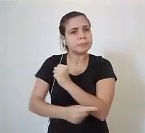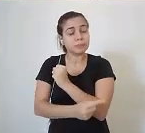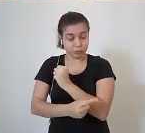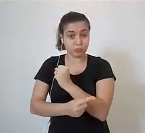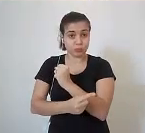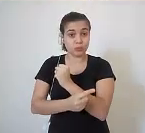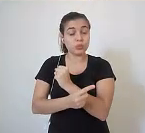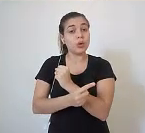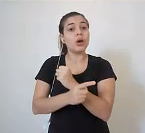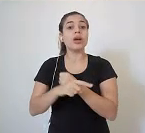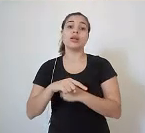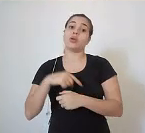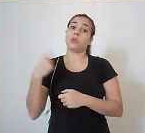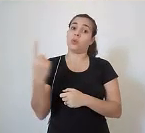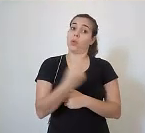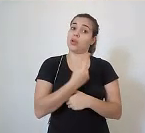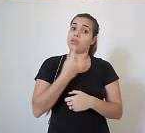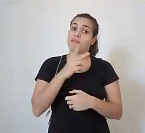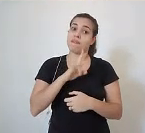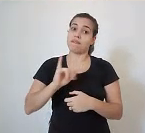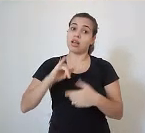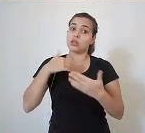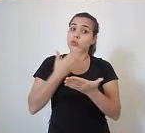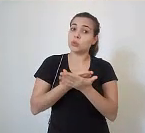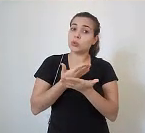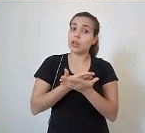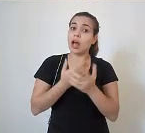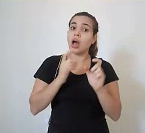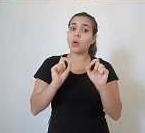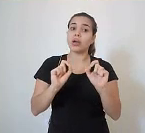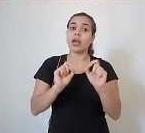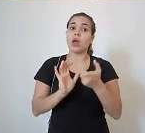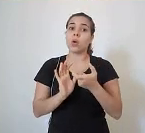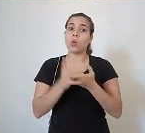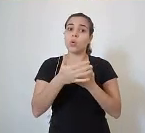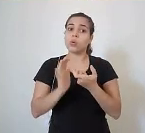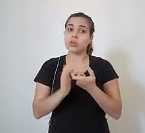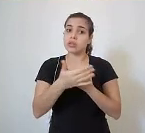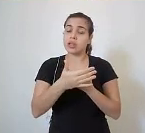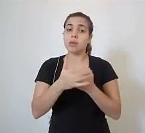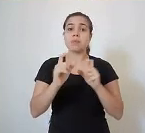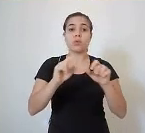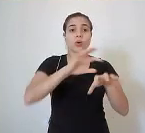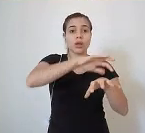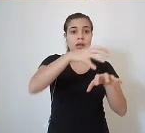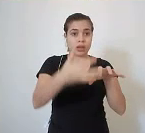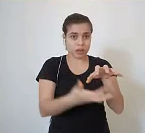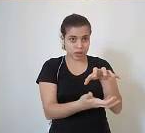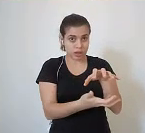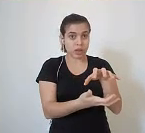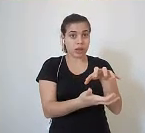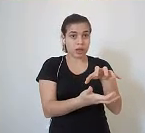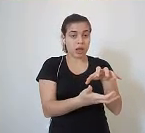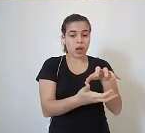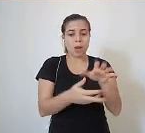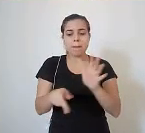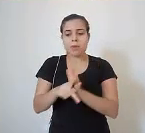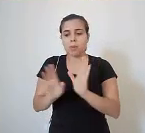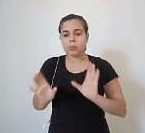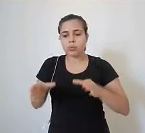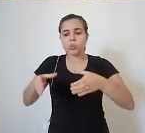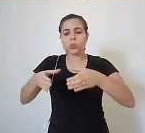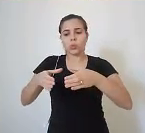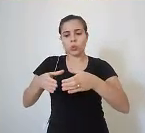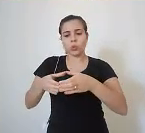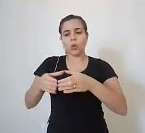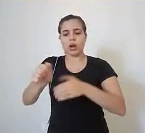entrar, né? E vamos estudar cada um desses termos. Então, população biológica, né, o conjunto de indivíduos